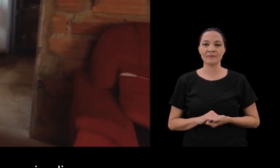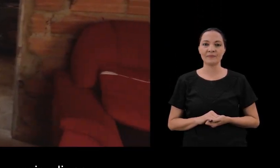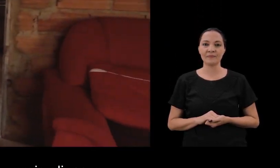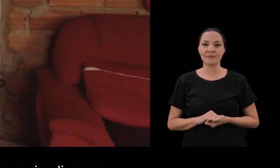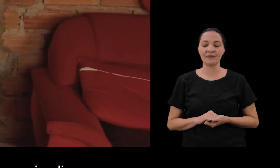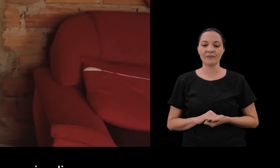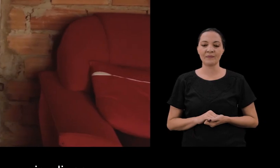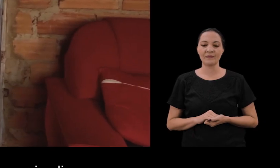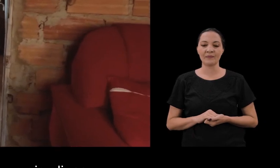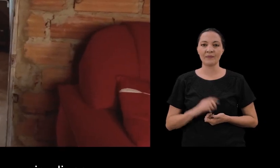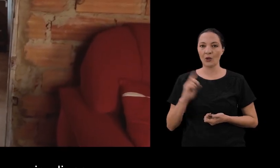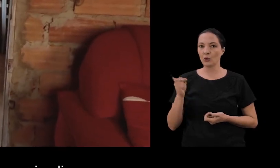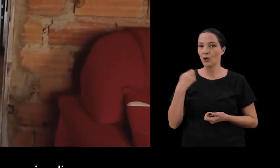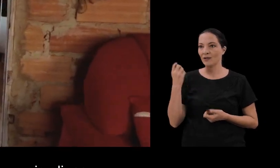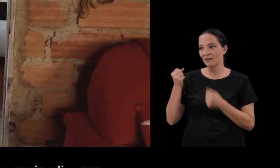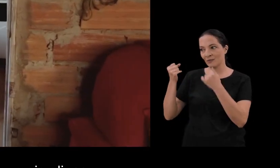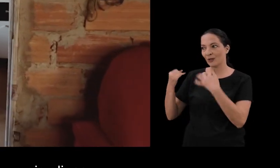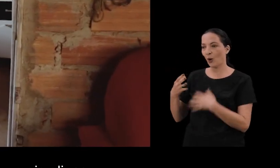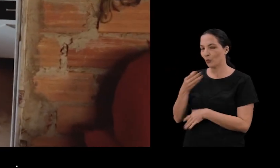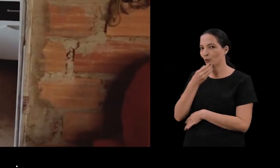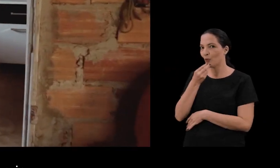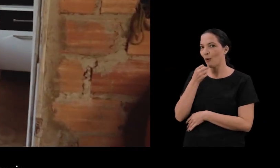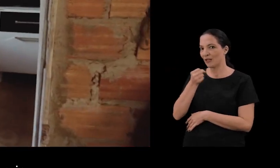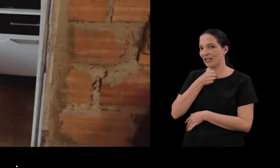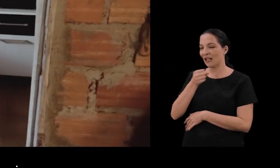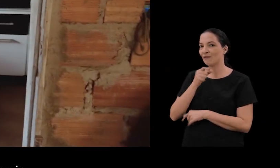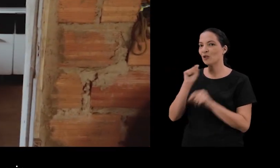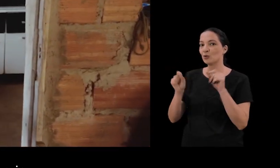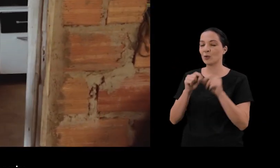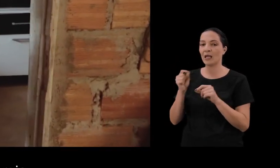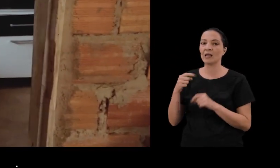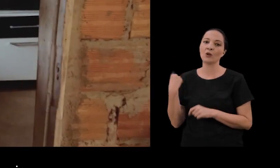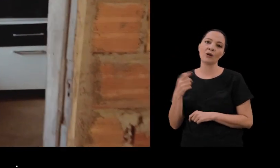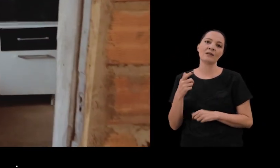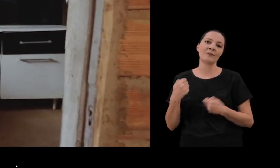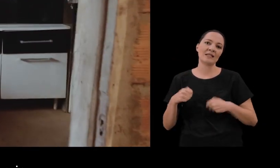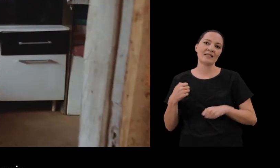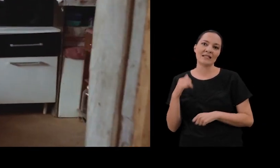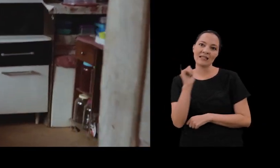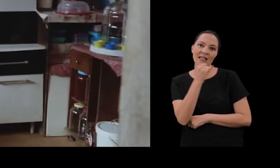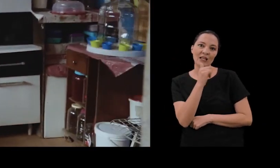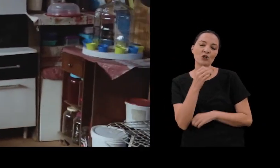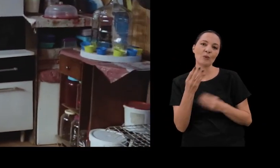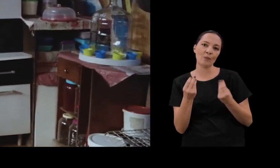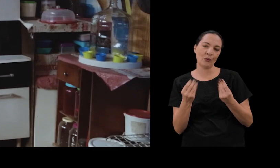A gente falou mais ali com as meninas na entrevista falando sobre a energia, que a gente precisa muito.